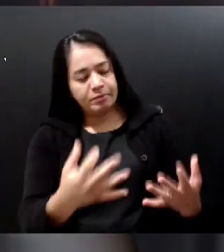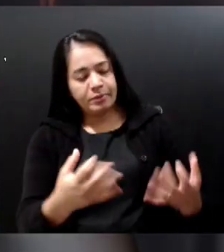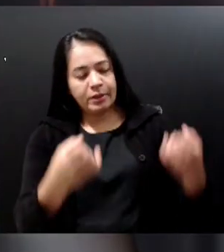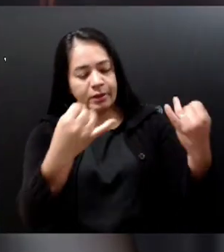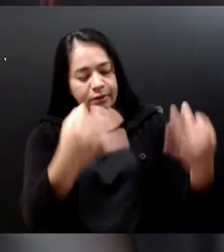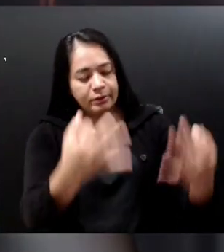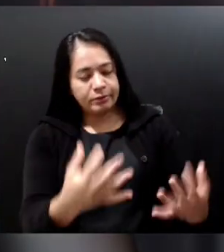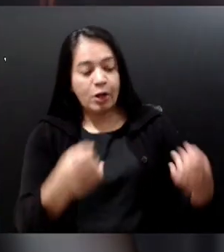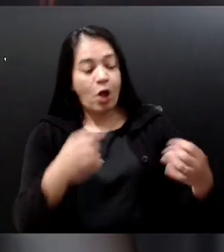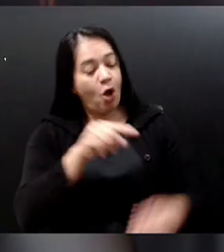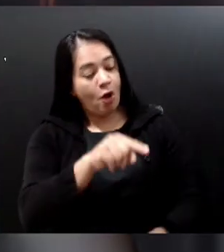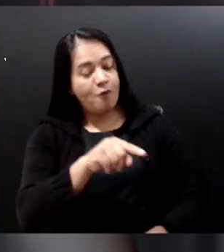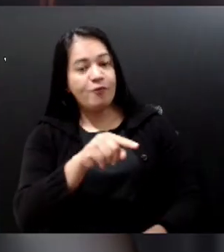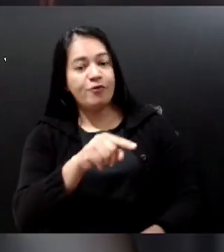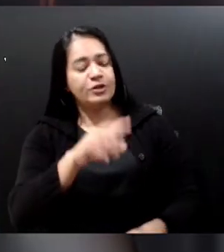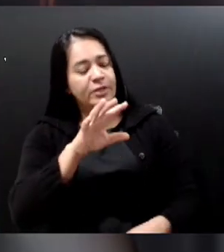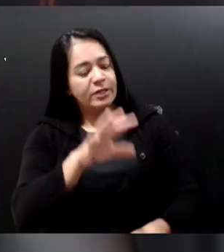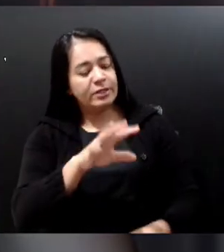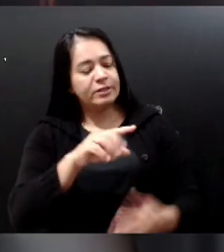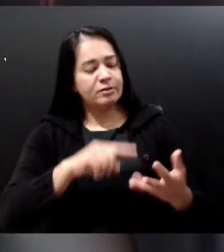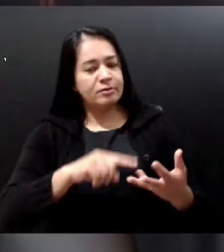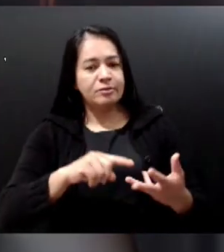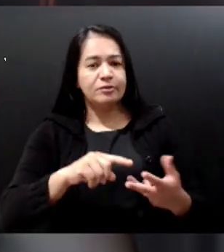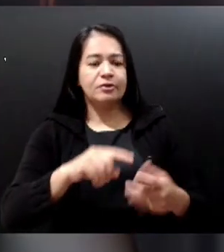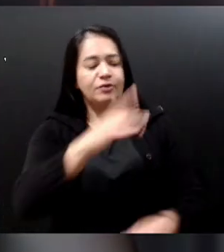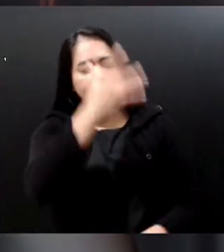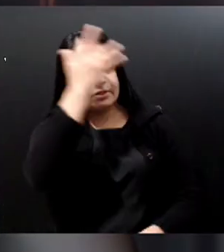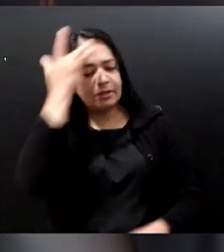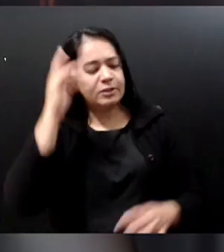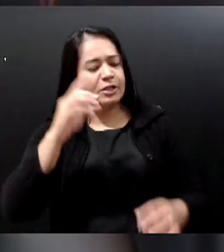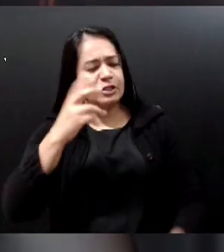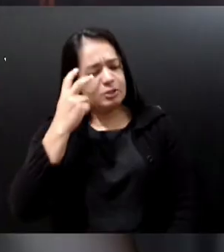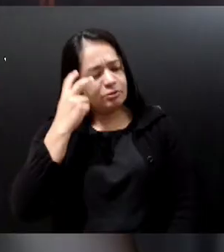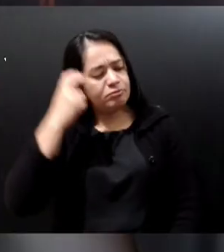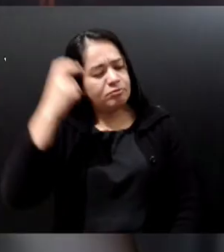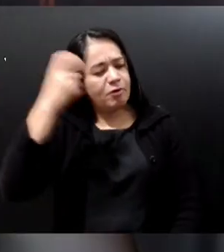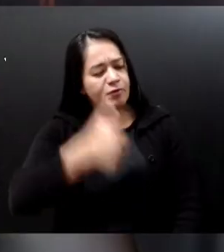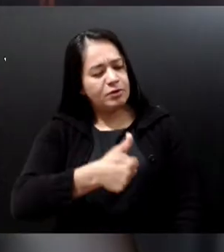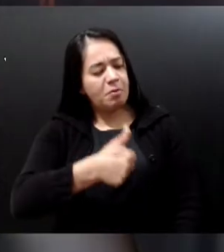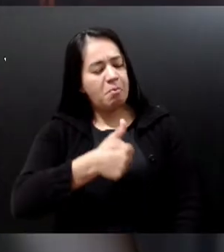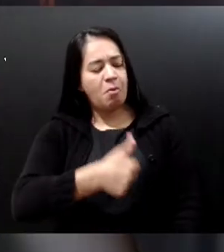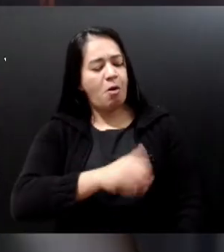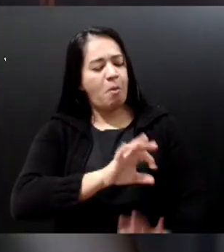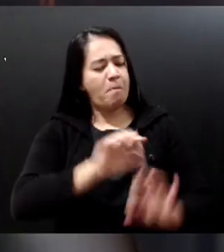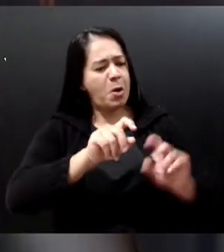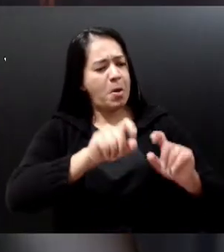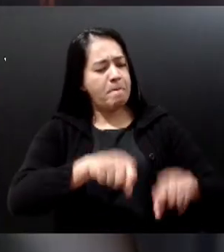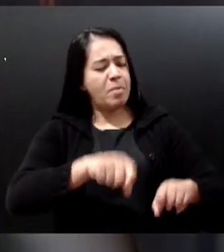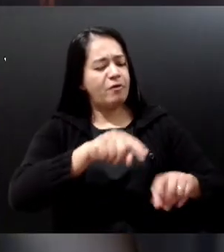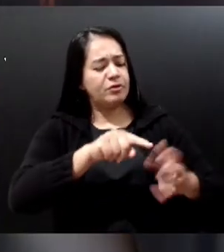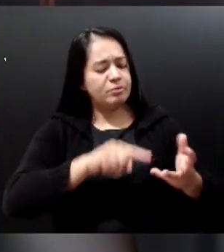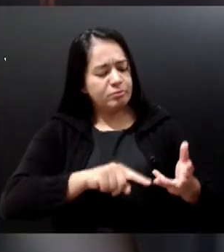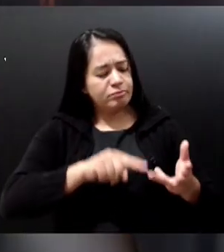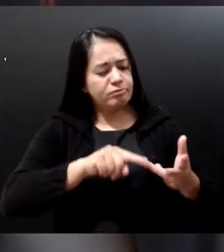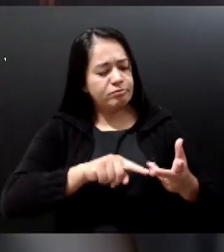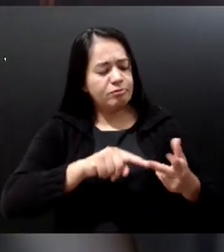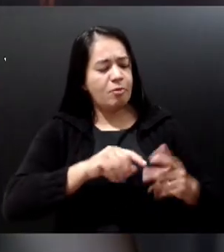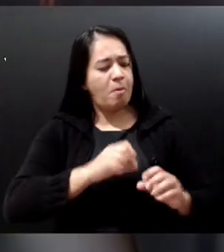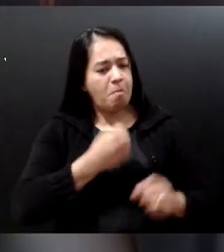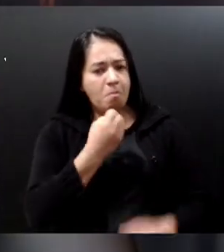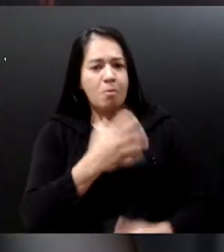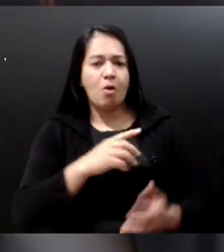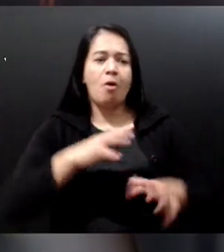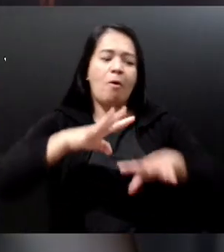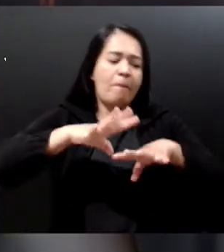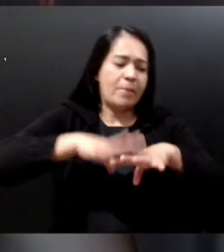assim, você é uma pessoa inteligente, você é uma pessoa capaz, você é muito bom em matemática. A gente